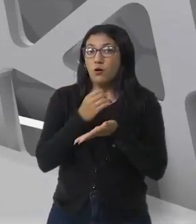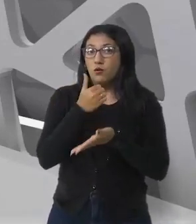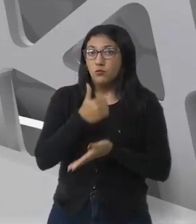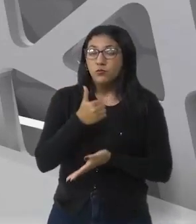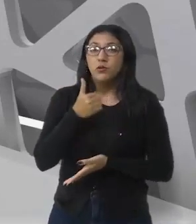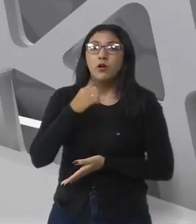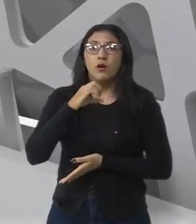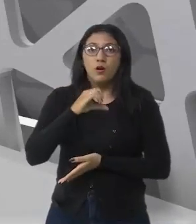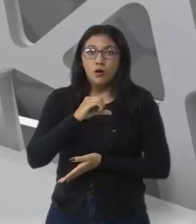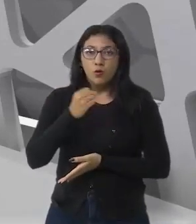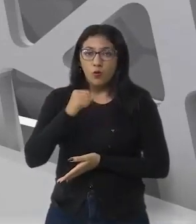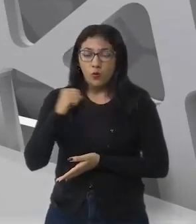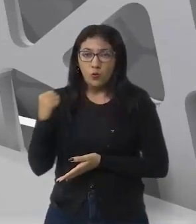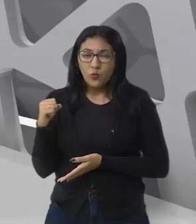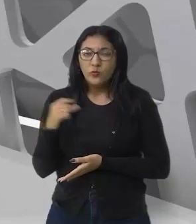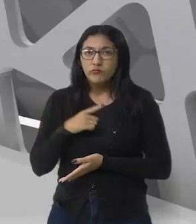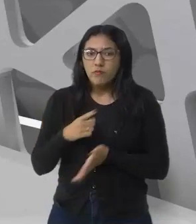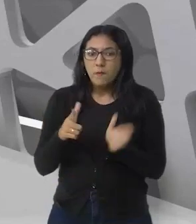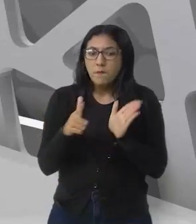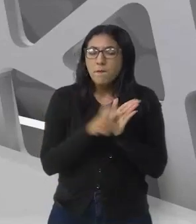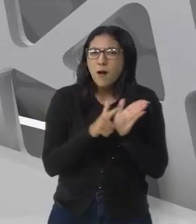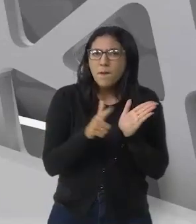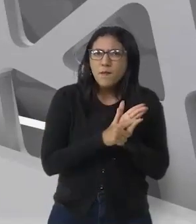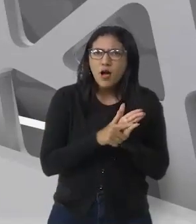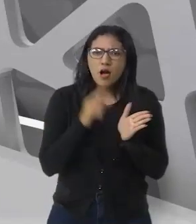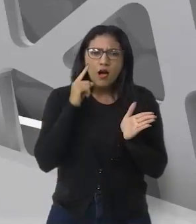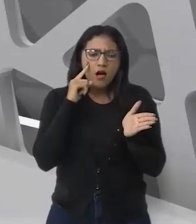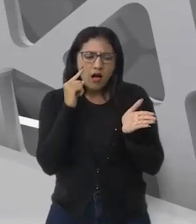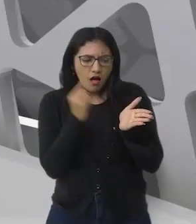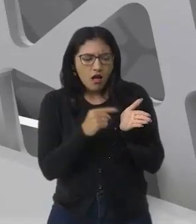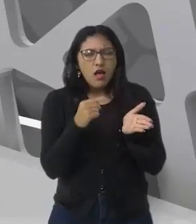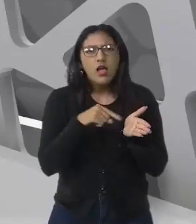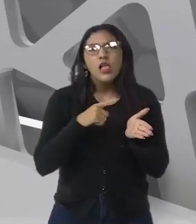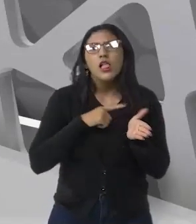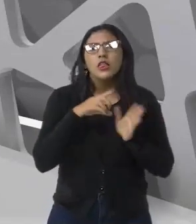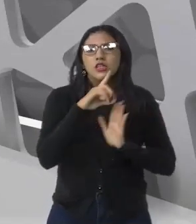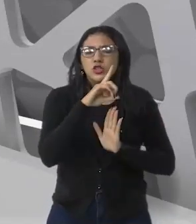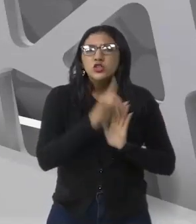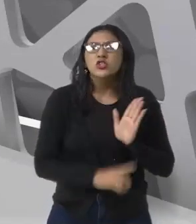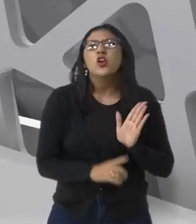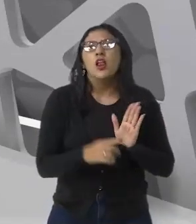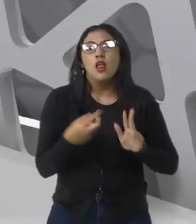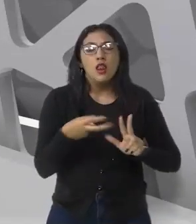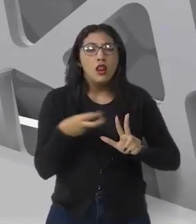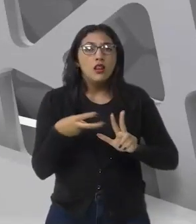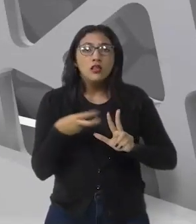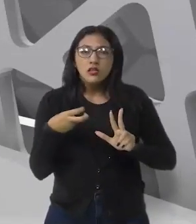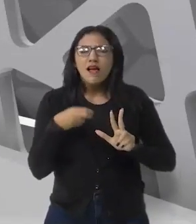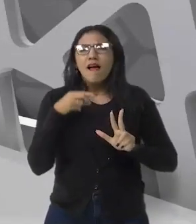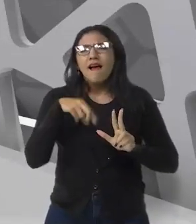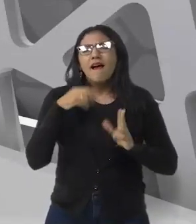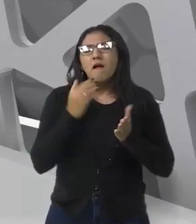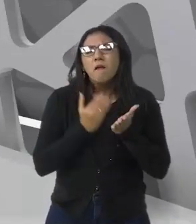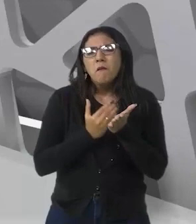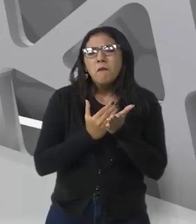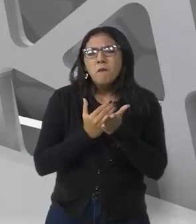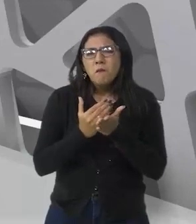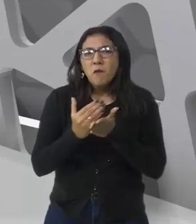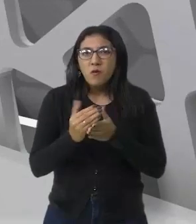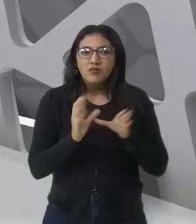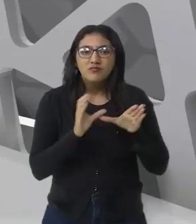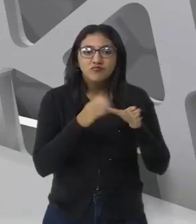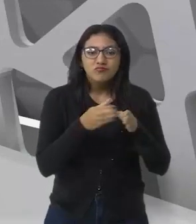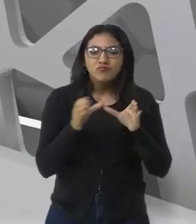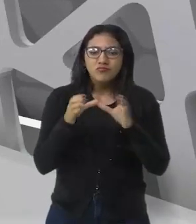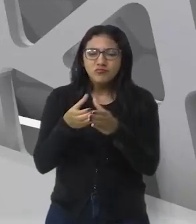quando ali na lei, pelo menos no papel, os indígenas começaram a ter seus direitos garantidos, então aí as